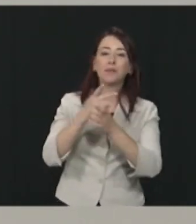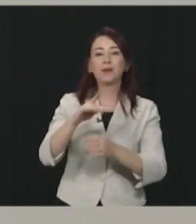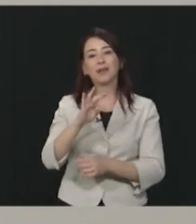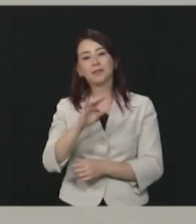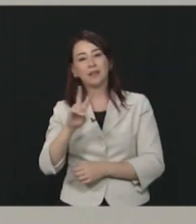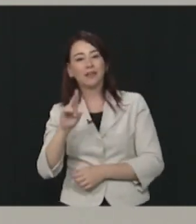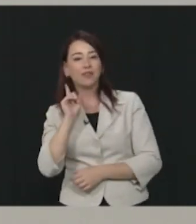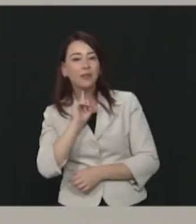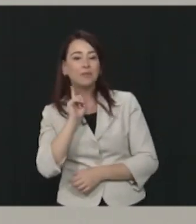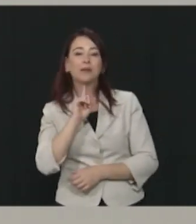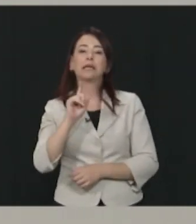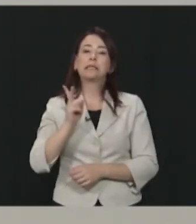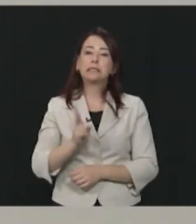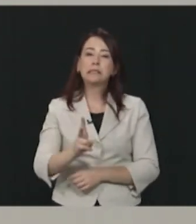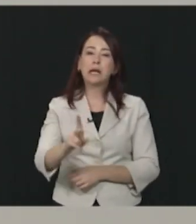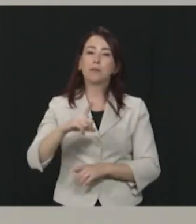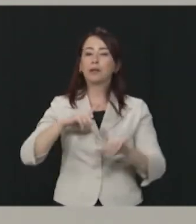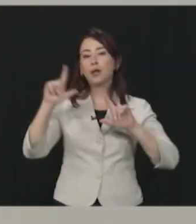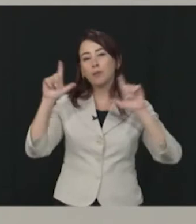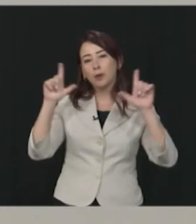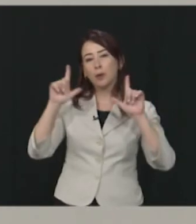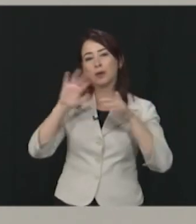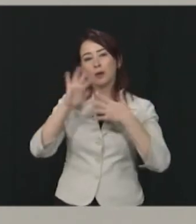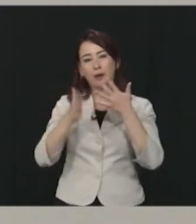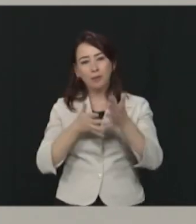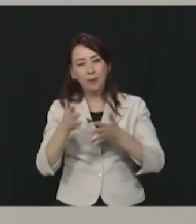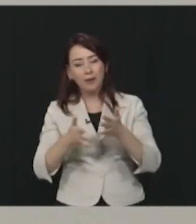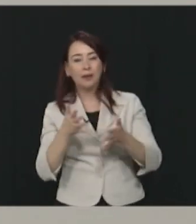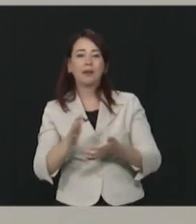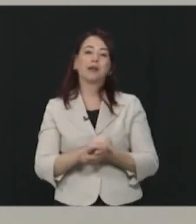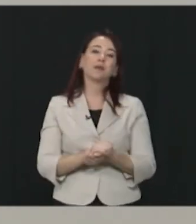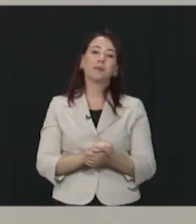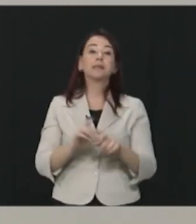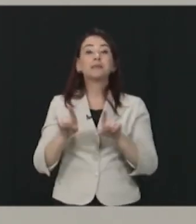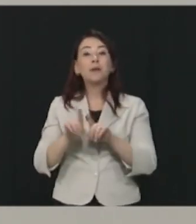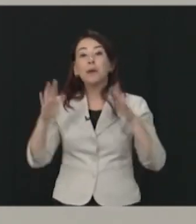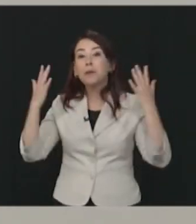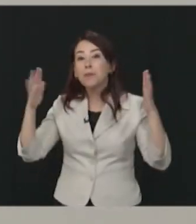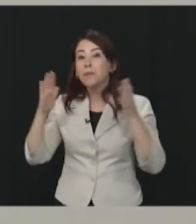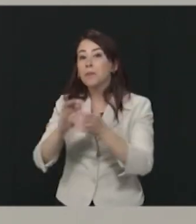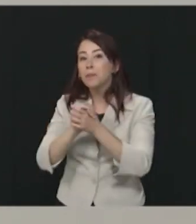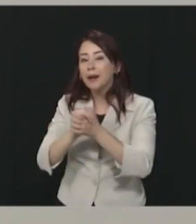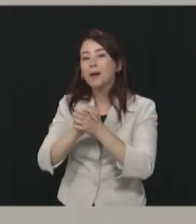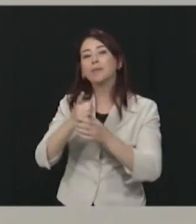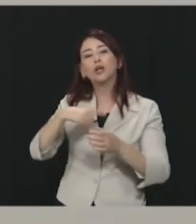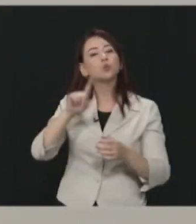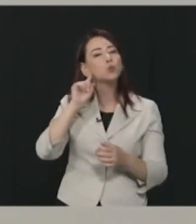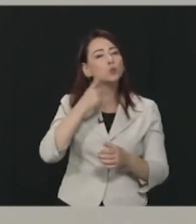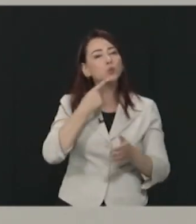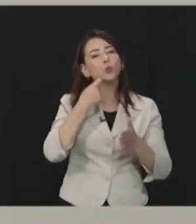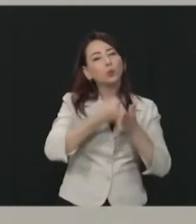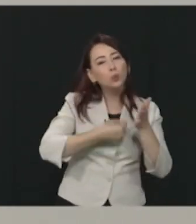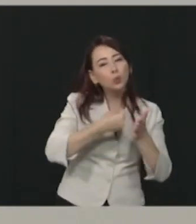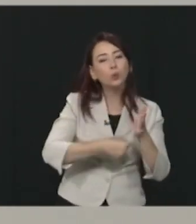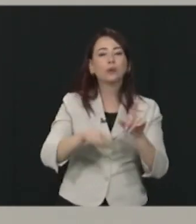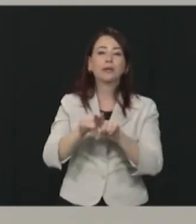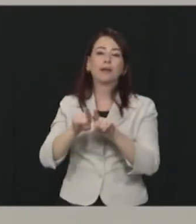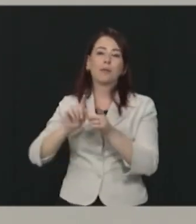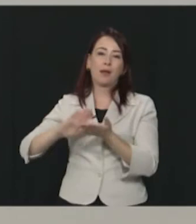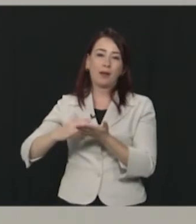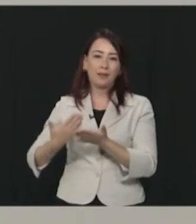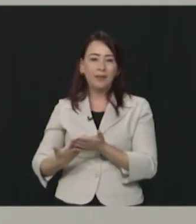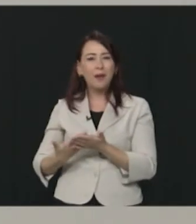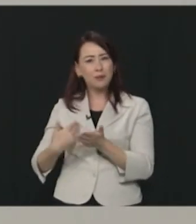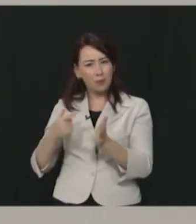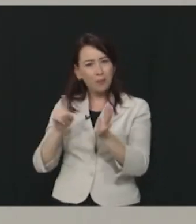ter programas em Libras. Parabéns a todos os surdos pela luta e para os intérpretes também. Gostaria de saber se irão